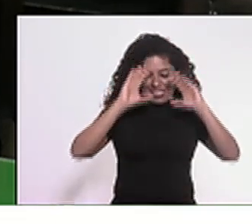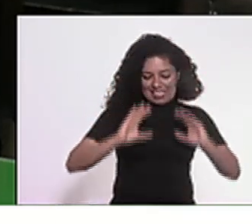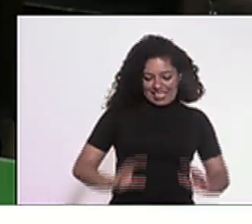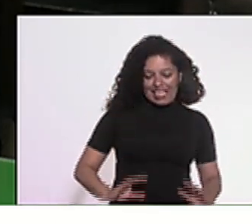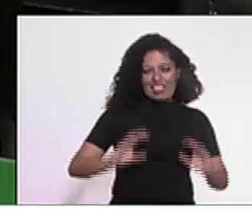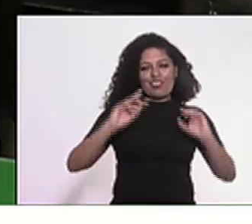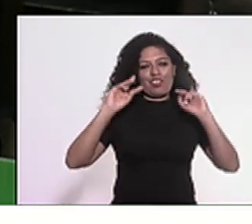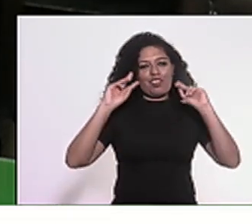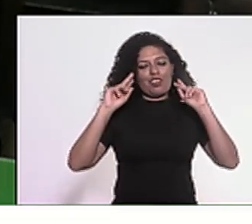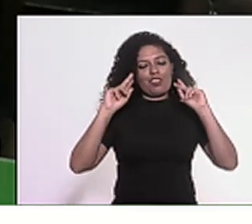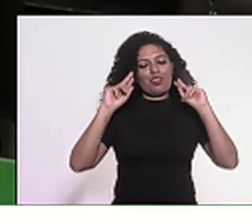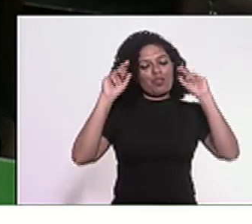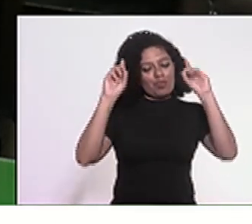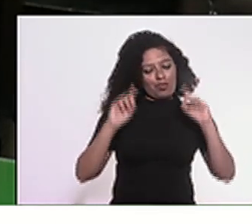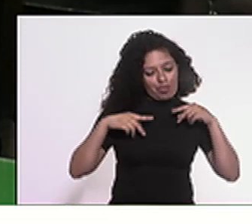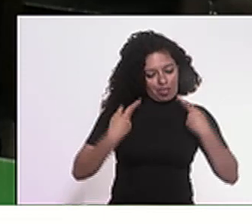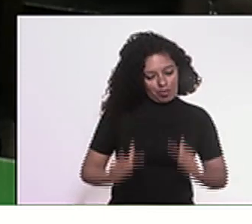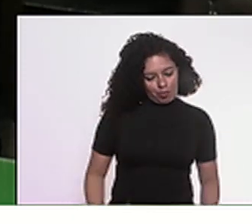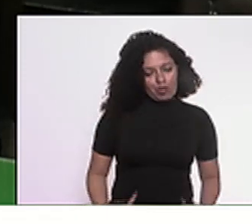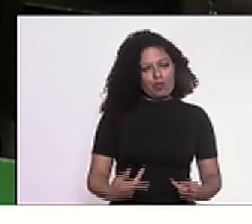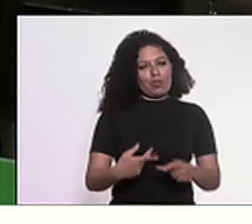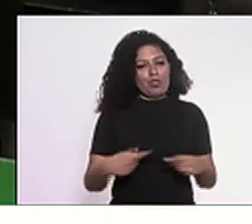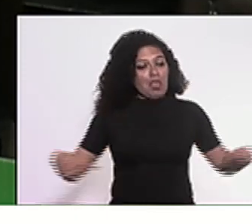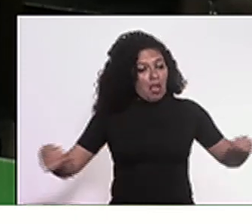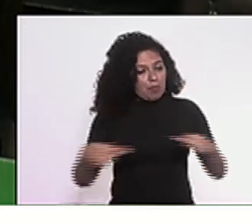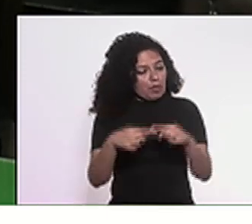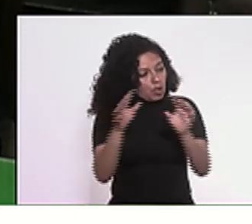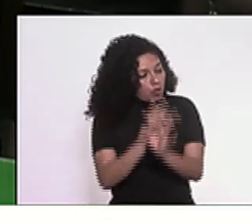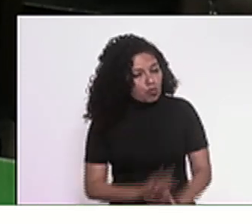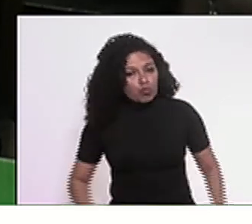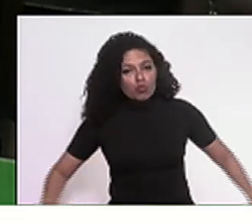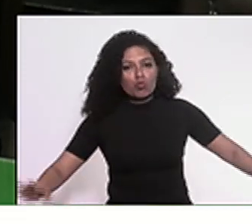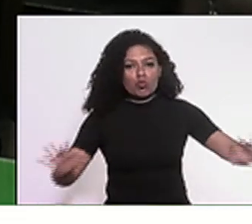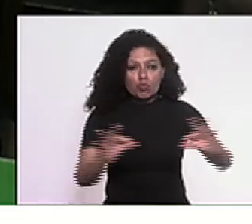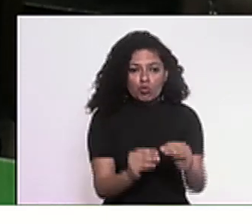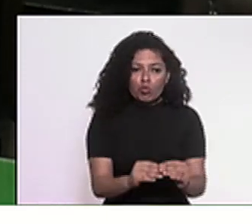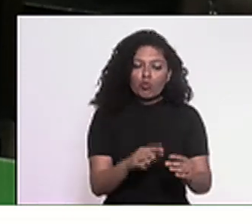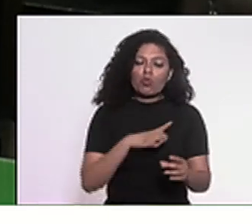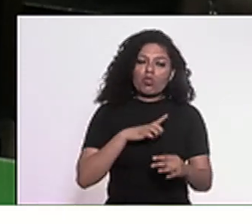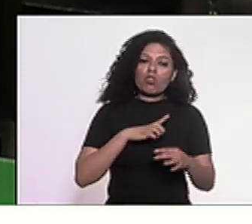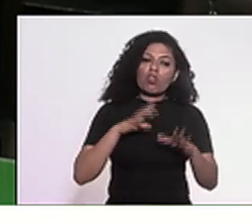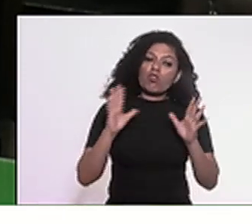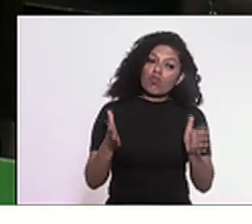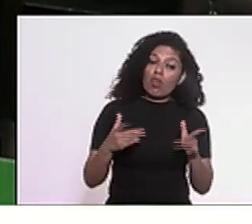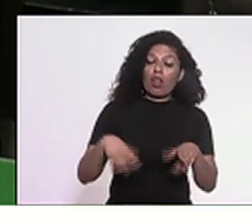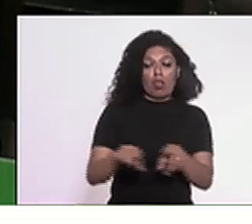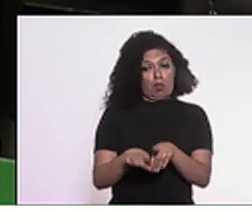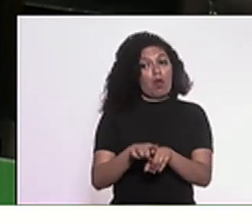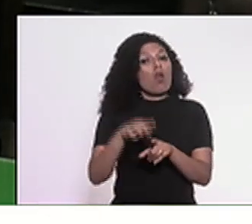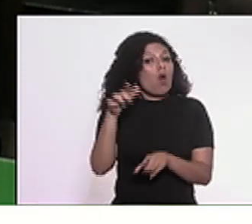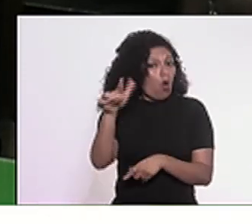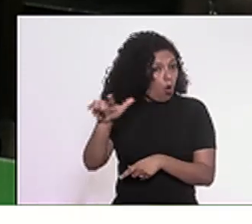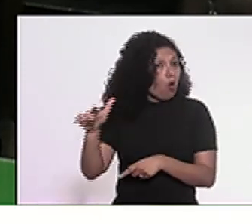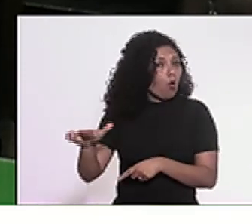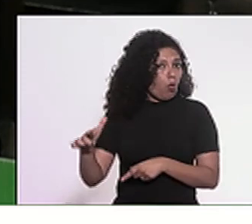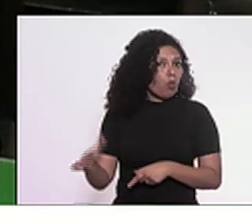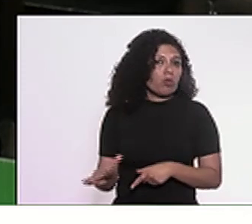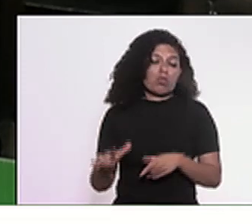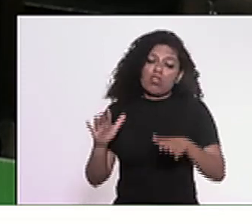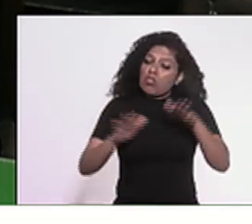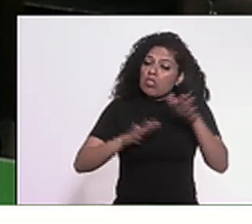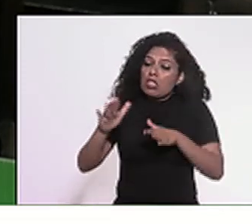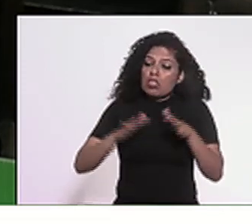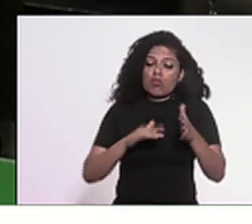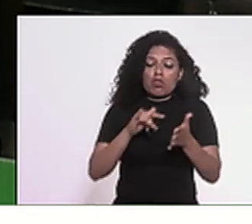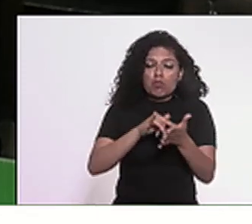que pudesse abranger todas as áreas que já existem, inclusive outras que não são